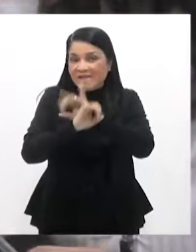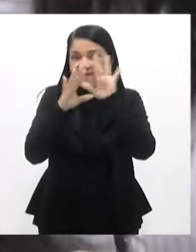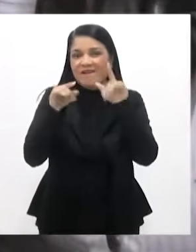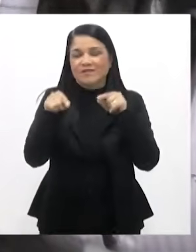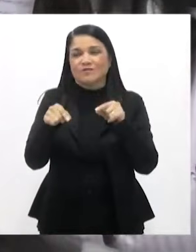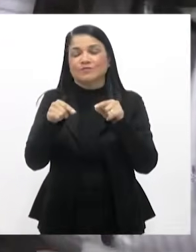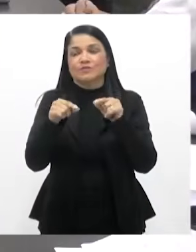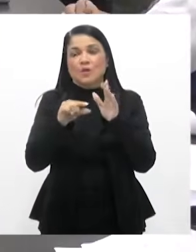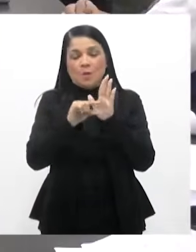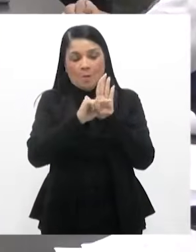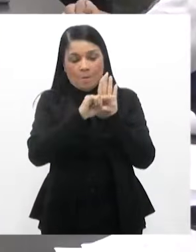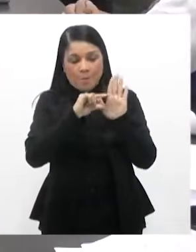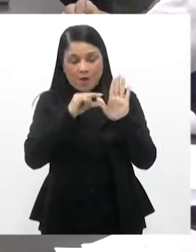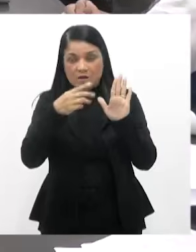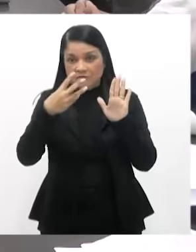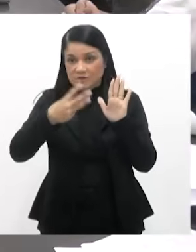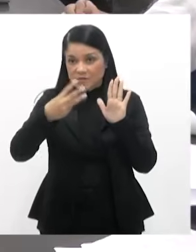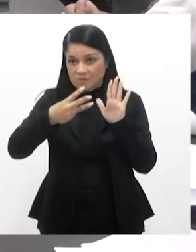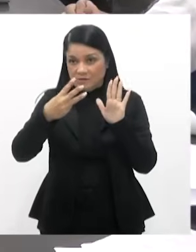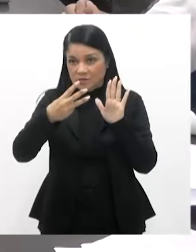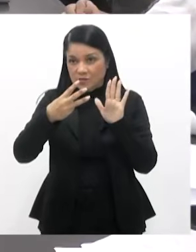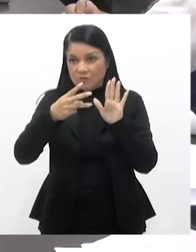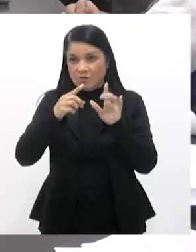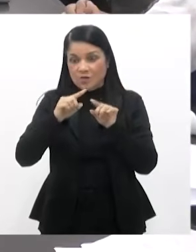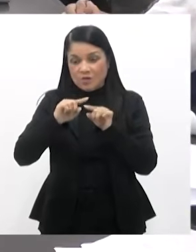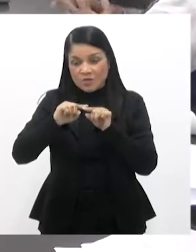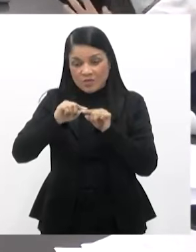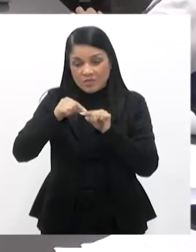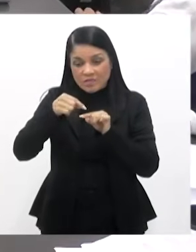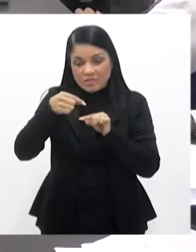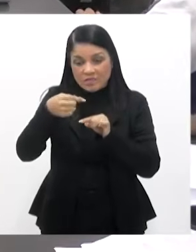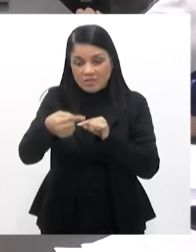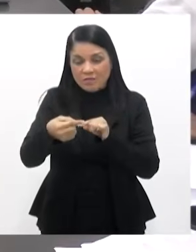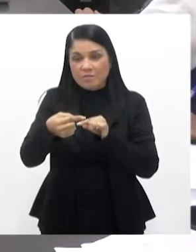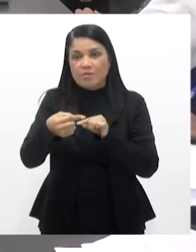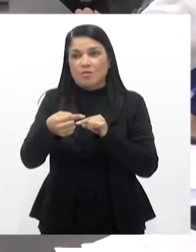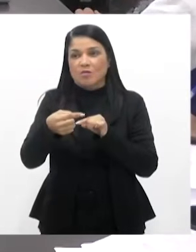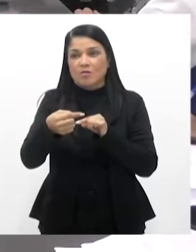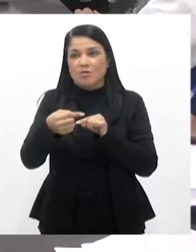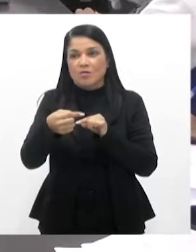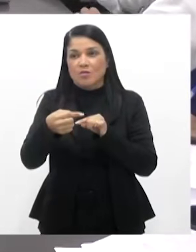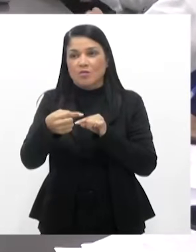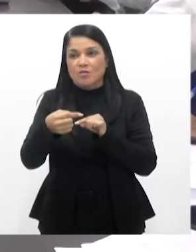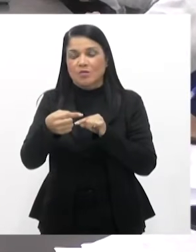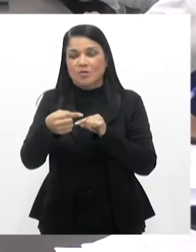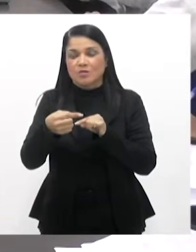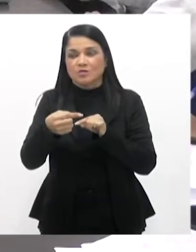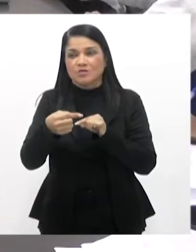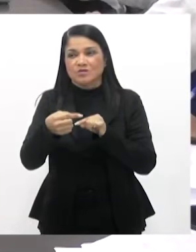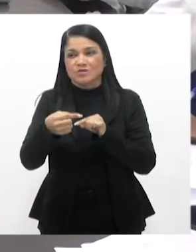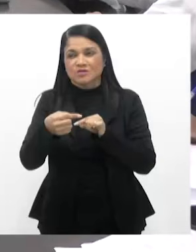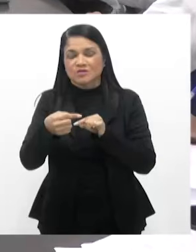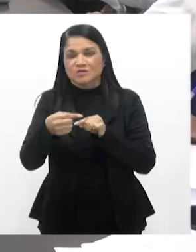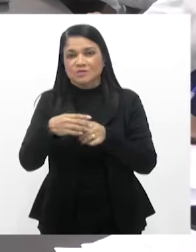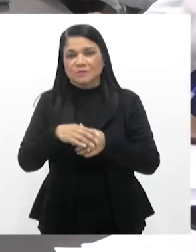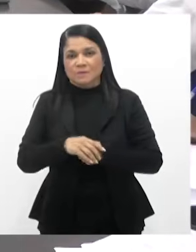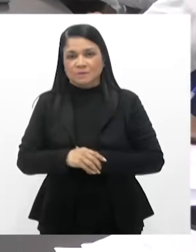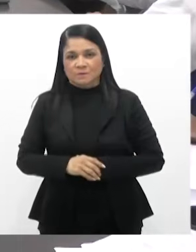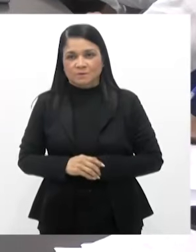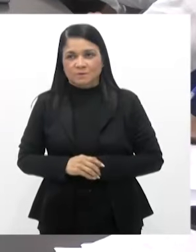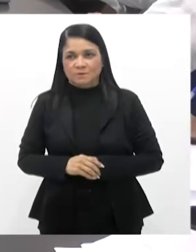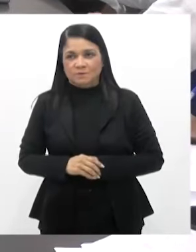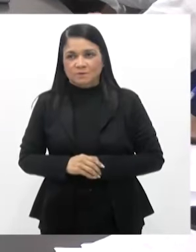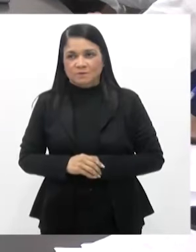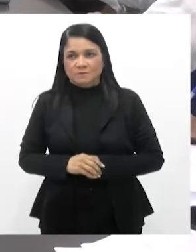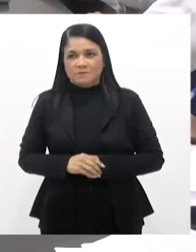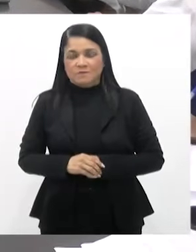3º colocar após o ato, o fato, A ocorrência desincompatibilização da dupla 30 vacância.